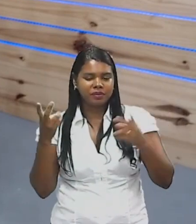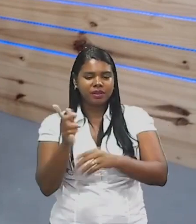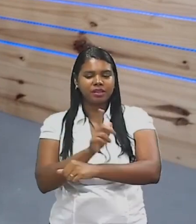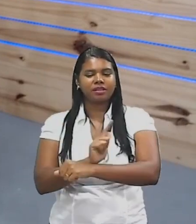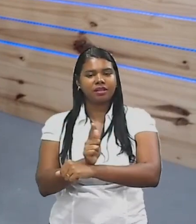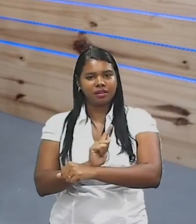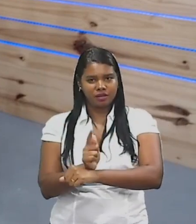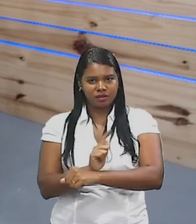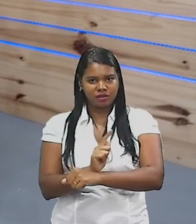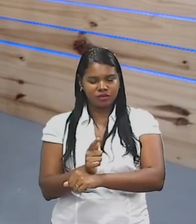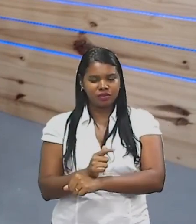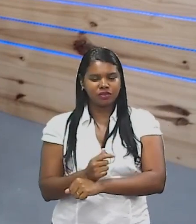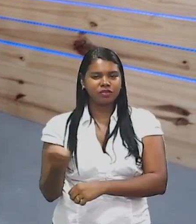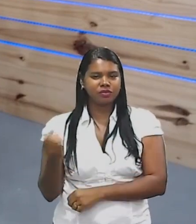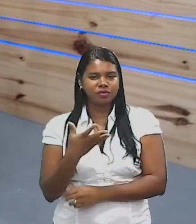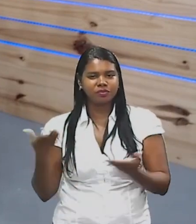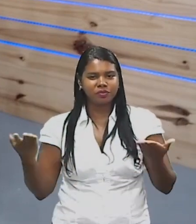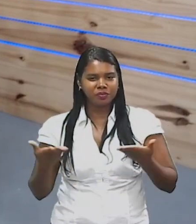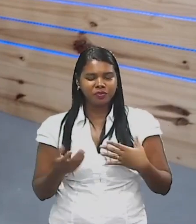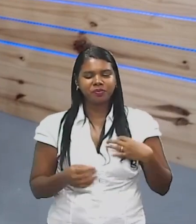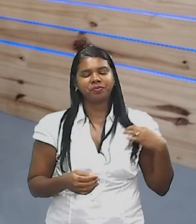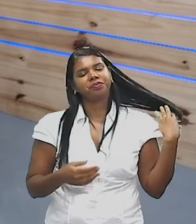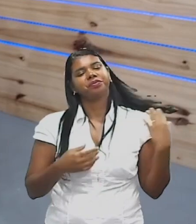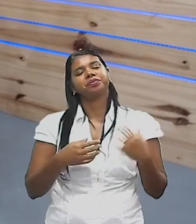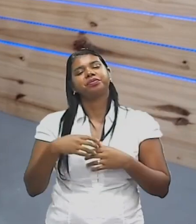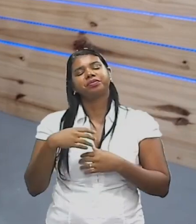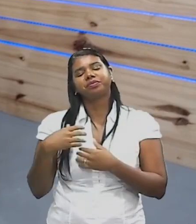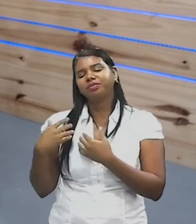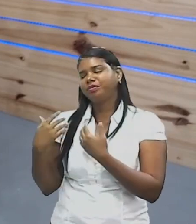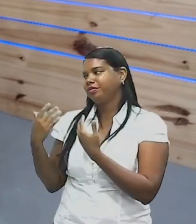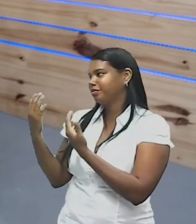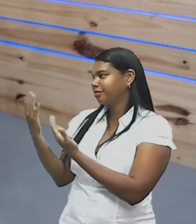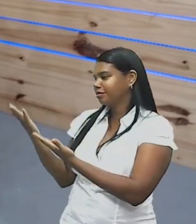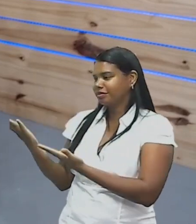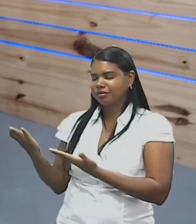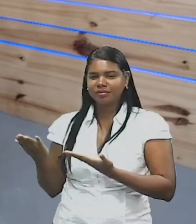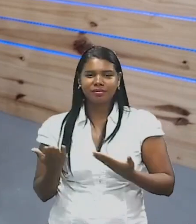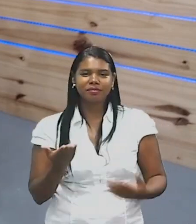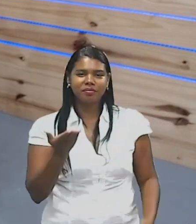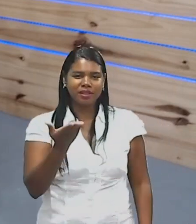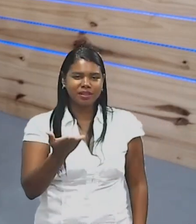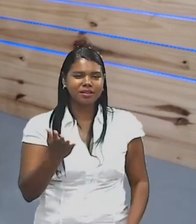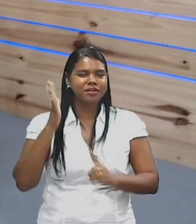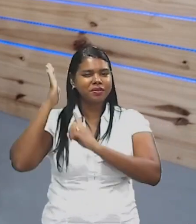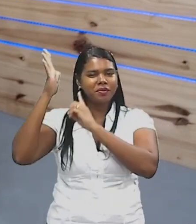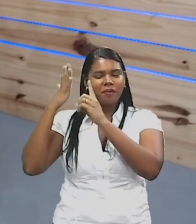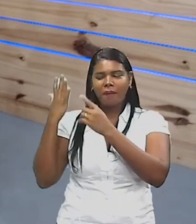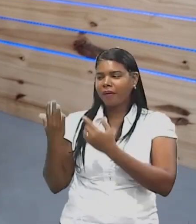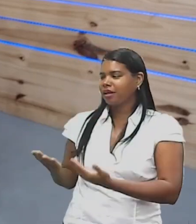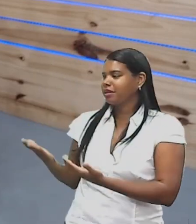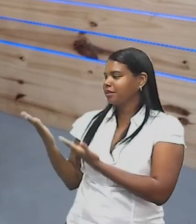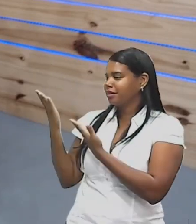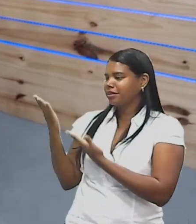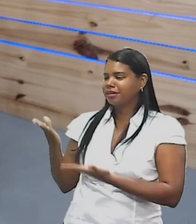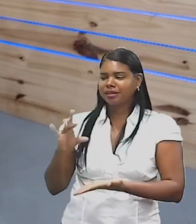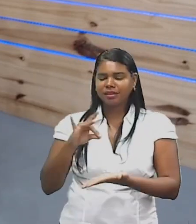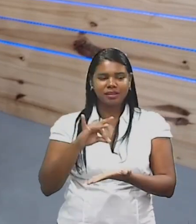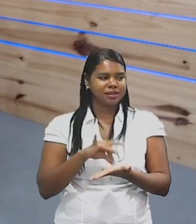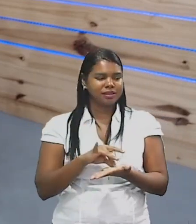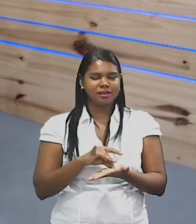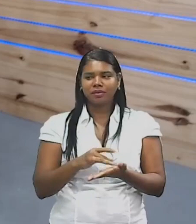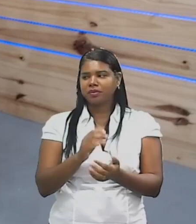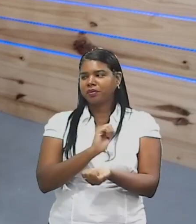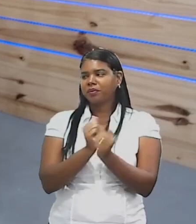gestão da qualidade. Então, professora, fique à vontade, né? Esse momento é seu, a palestra é sua, tá certo? Pode